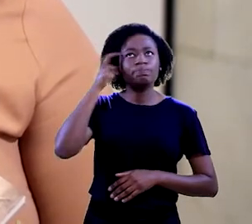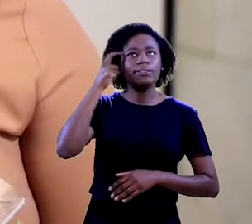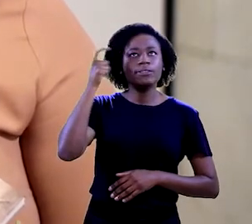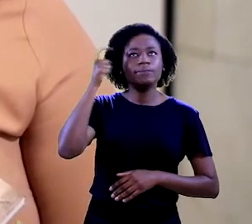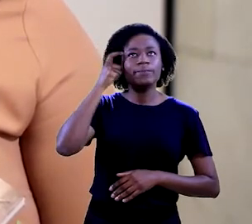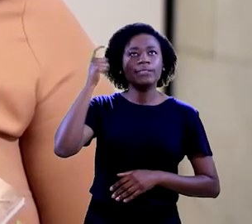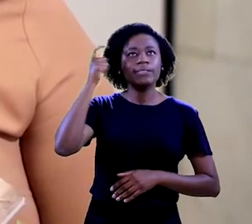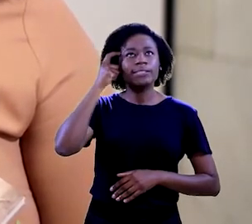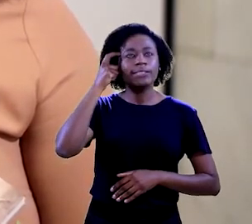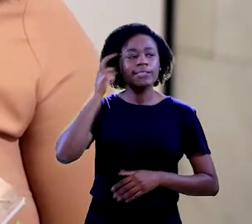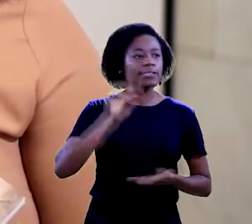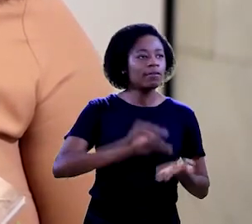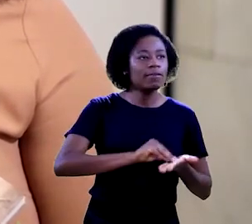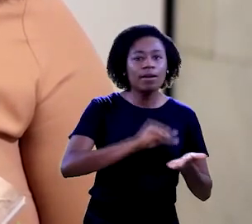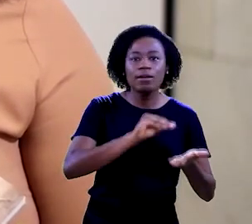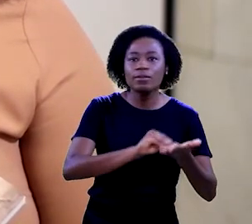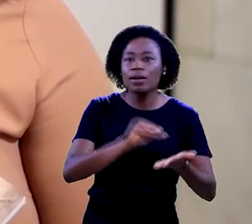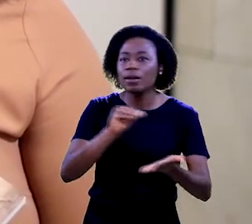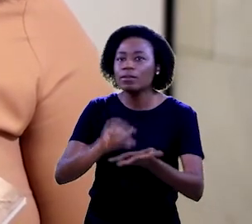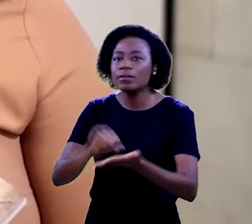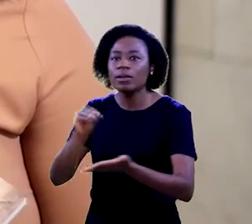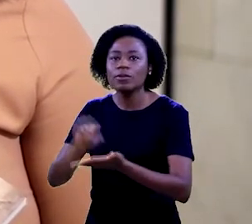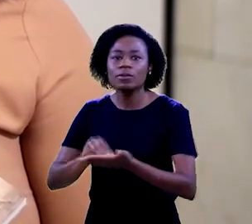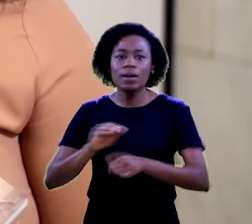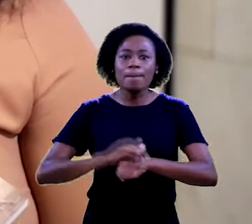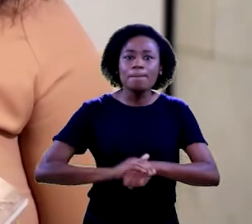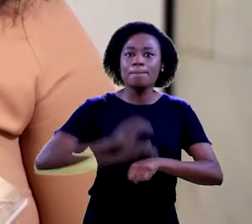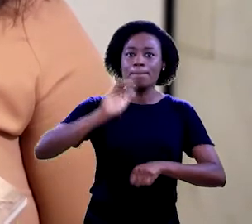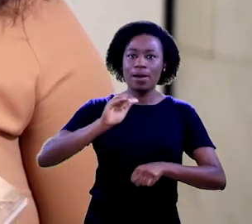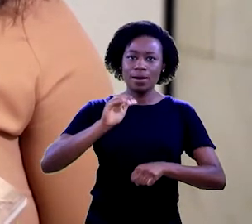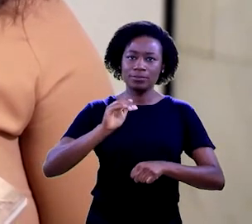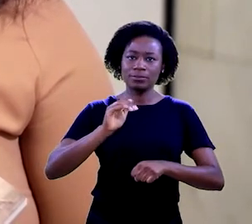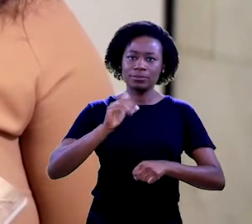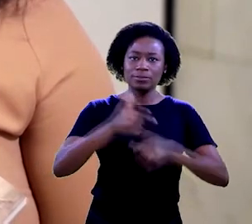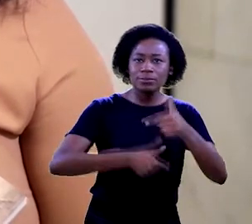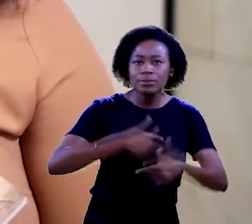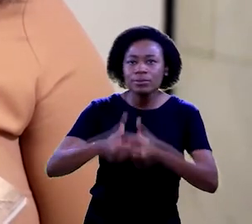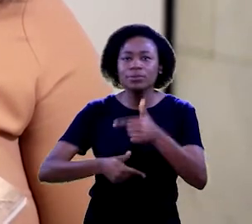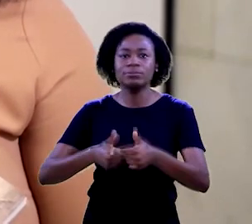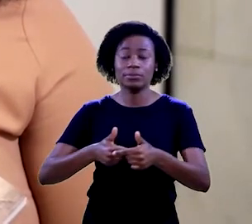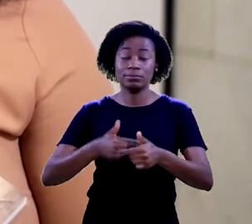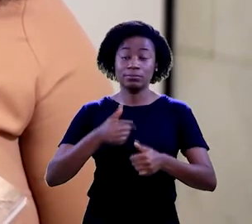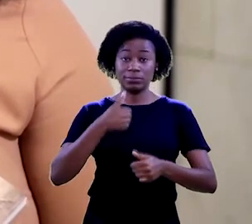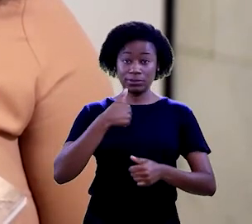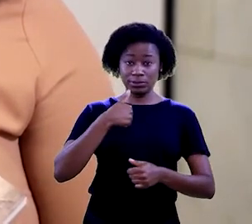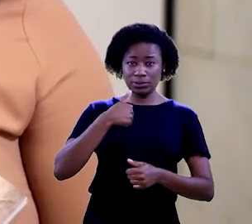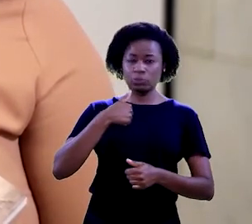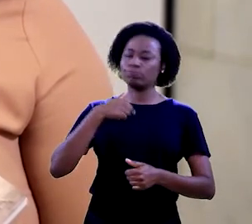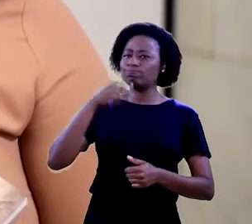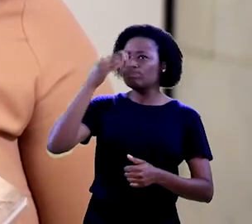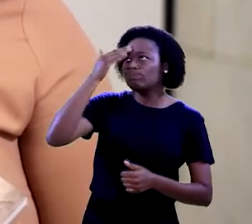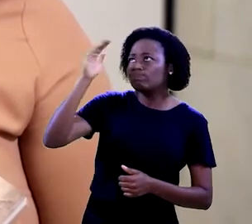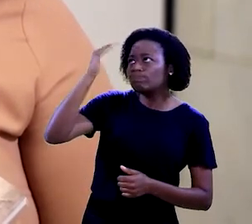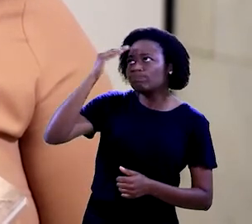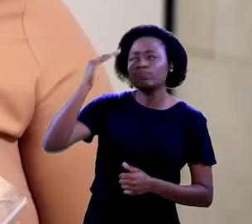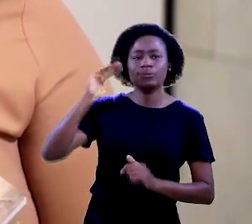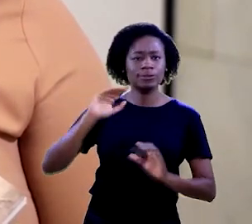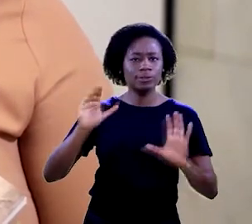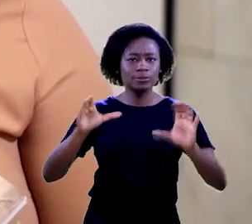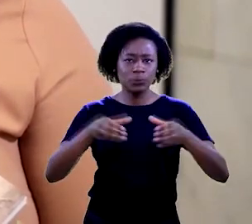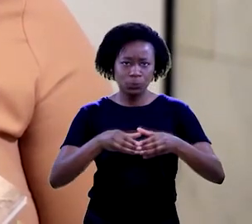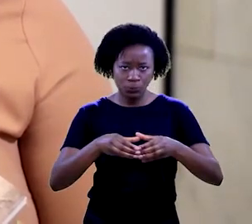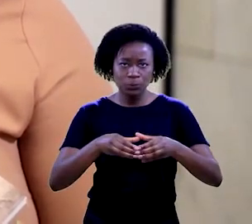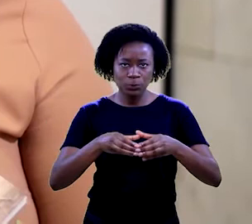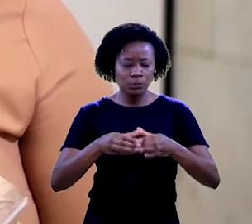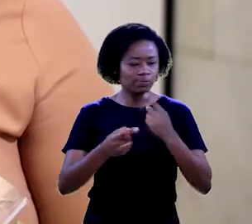diferente nós poderíamos realizar, entendendo, como eu entendo e como eu tenho dito, e junto com a